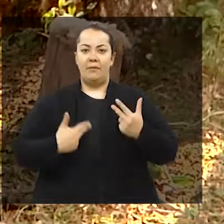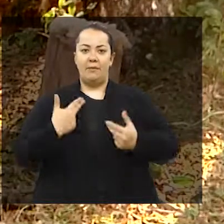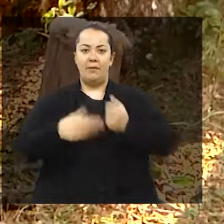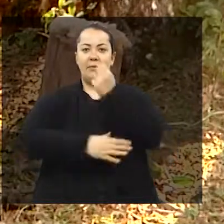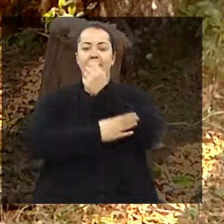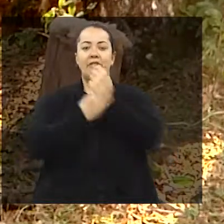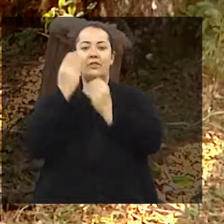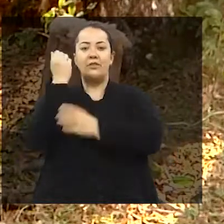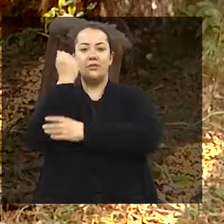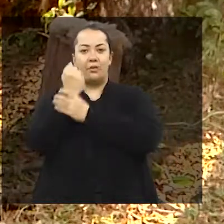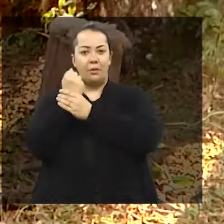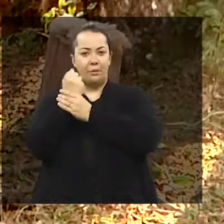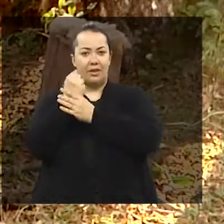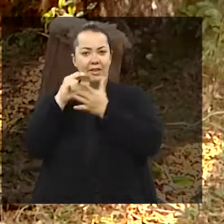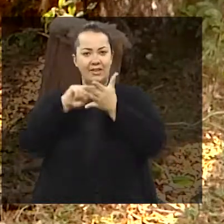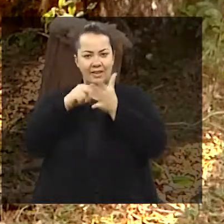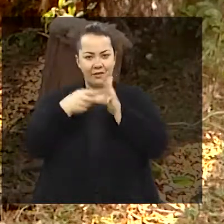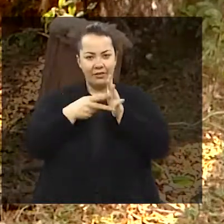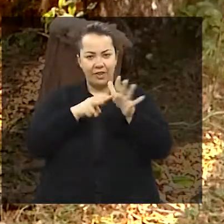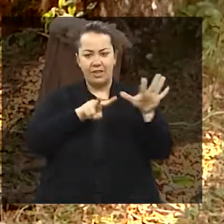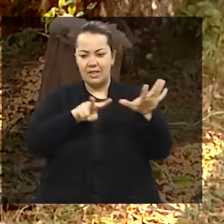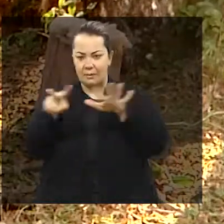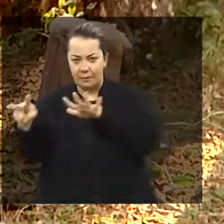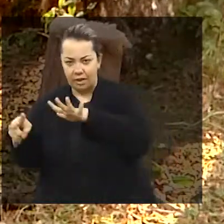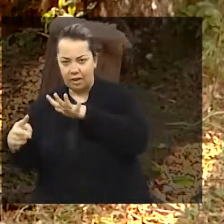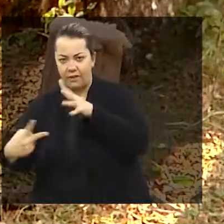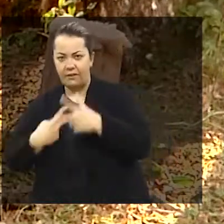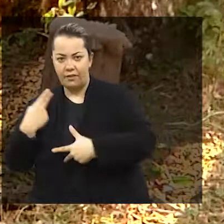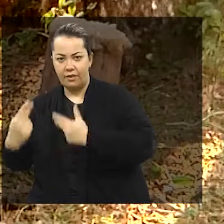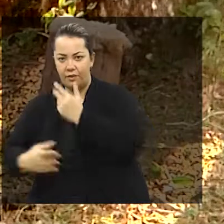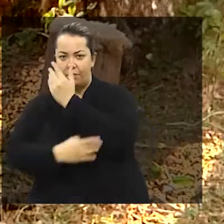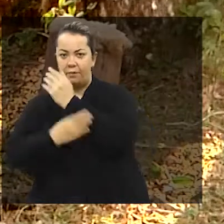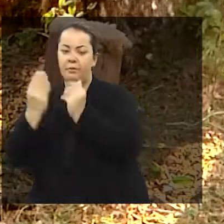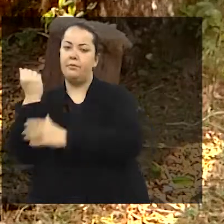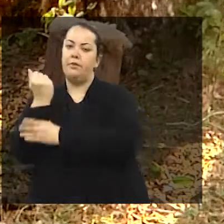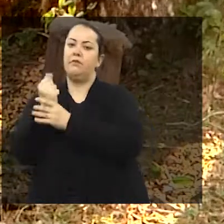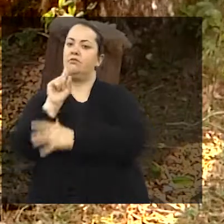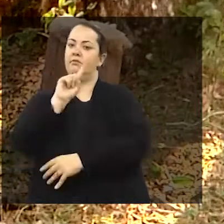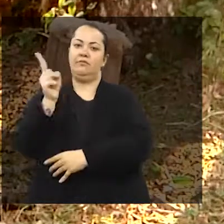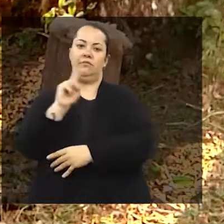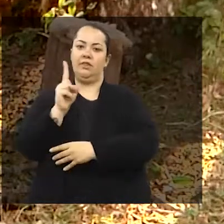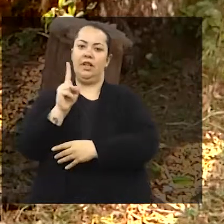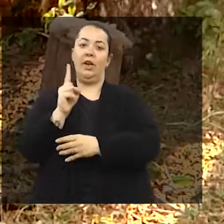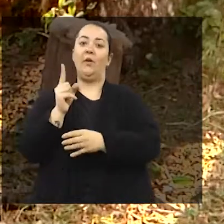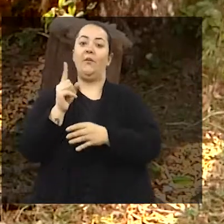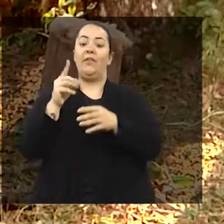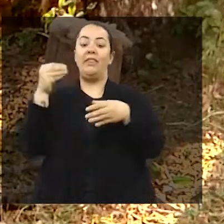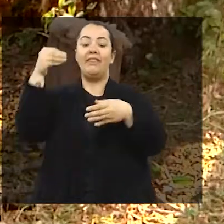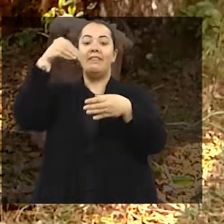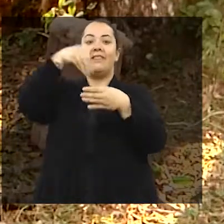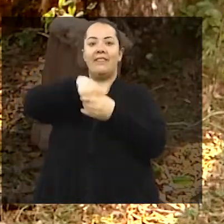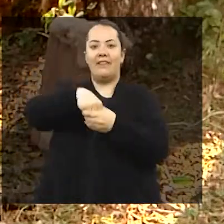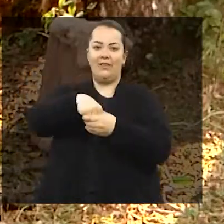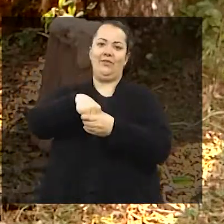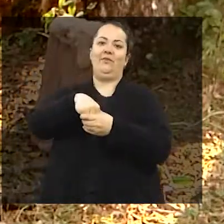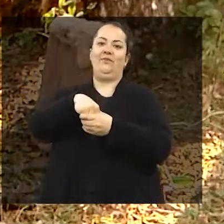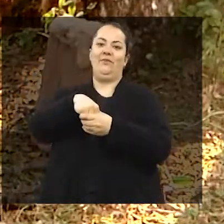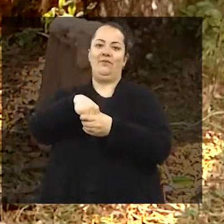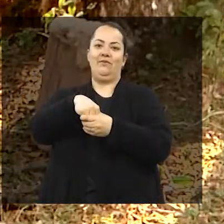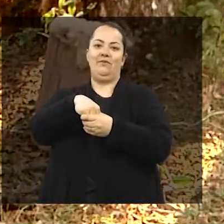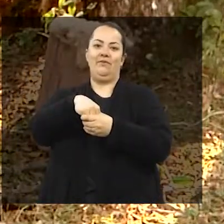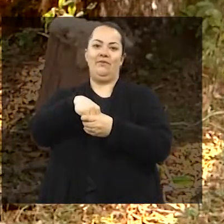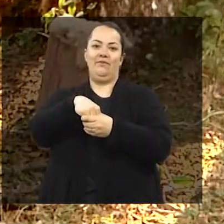criação através de um decreto que a organização era da da brigada da secretaria da cultura do estado